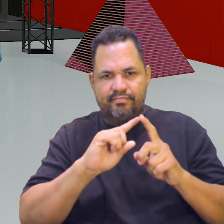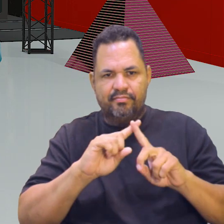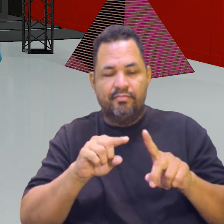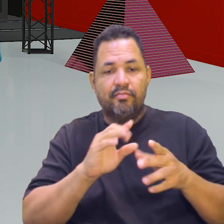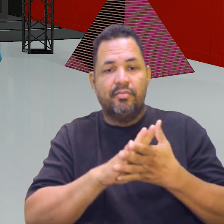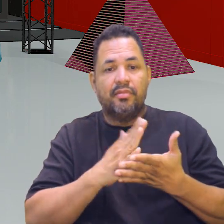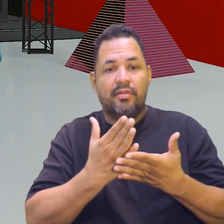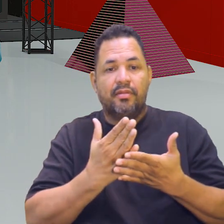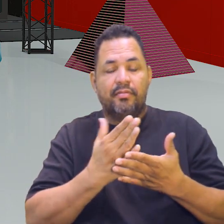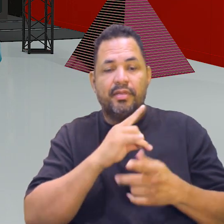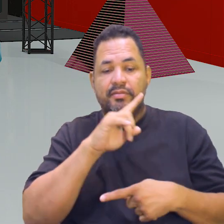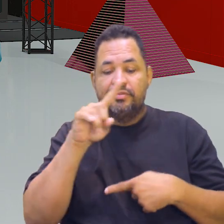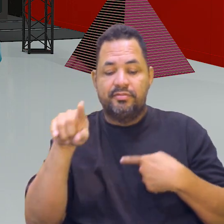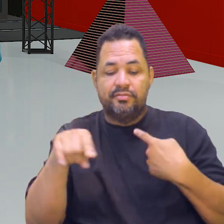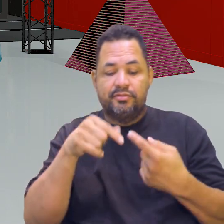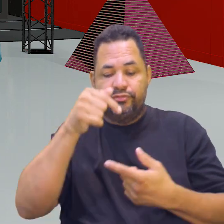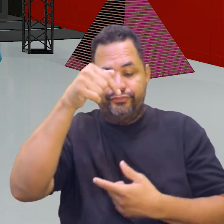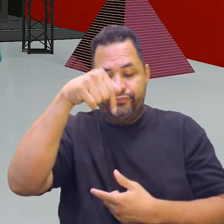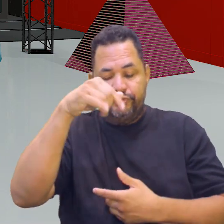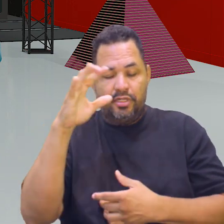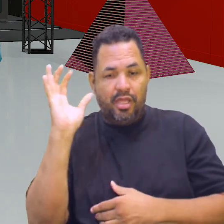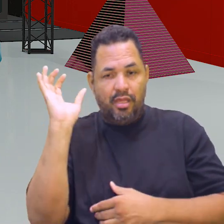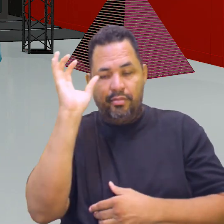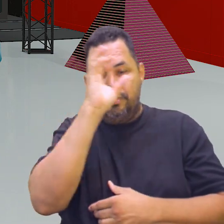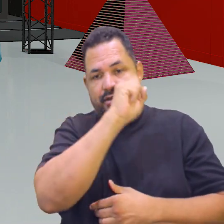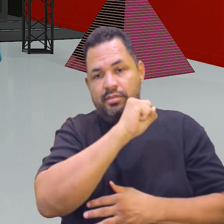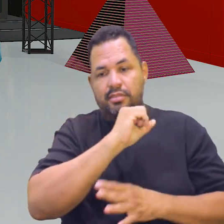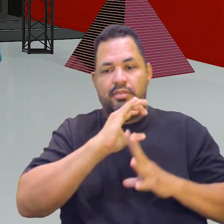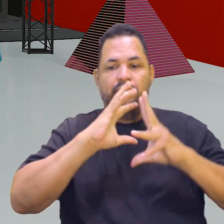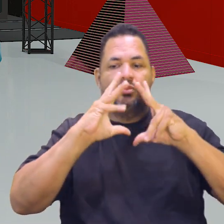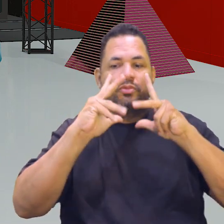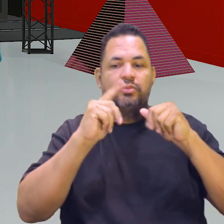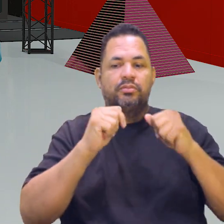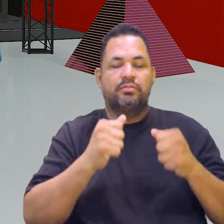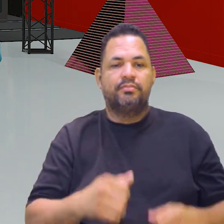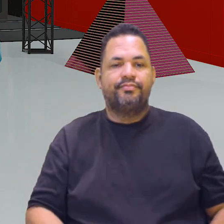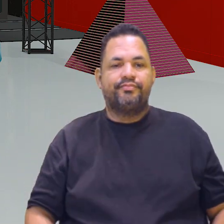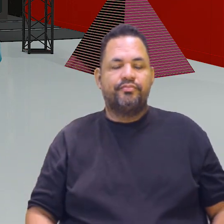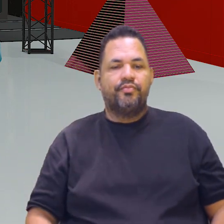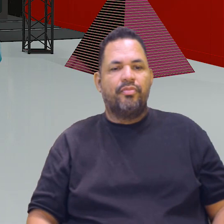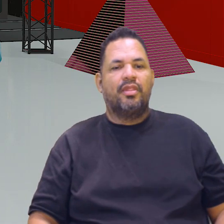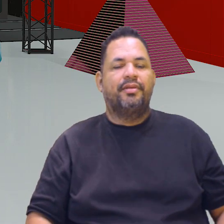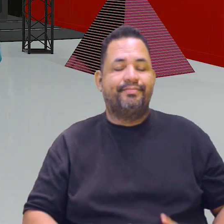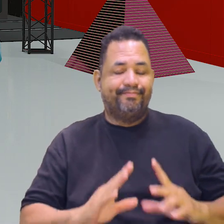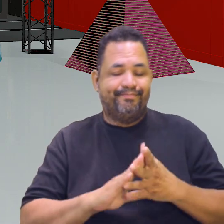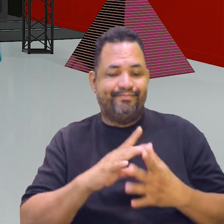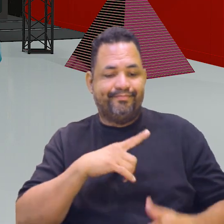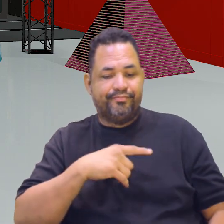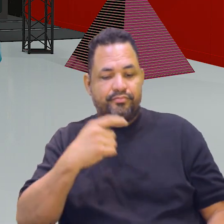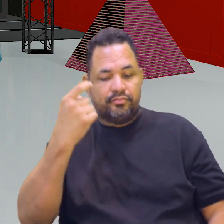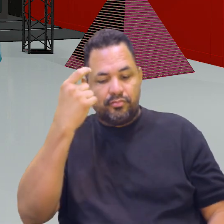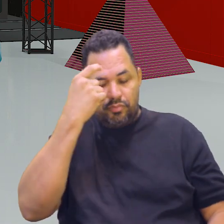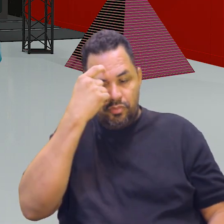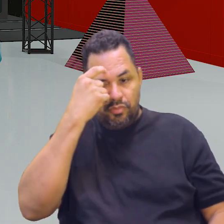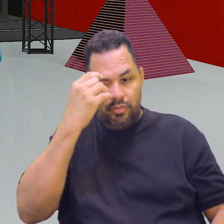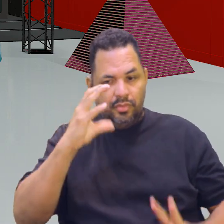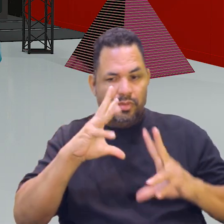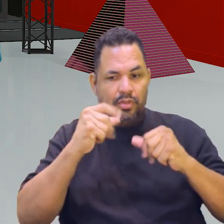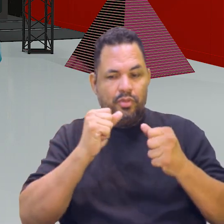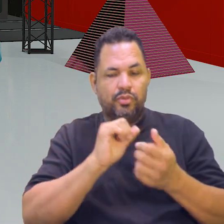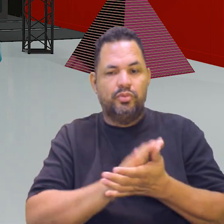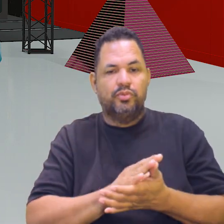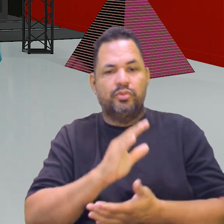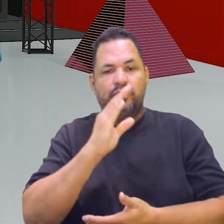nossa obrigação transmitir o conhecimento. Tudo. E vocês precisam ter ciência de tudo que faz parte da nova Base